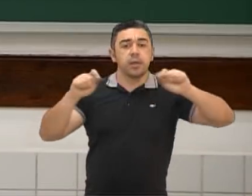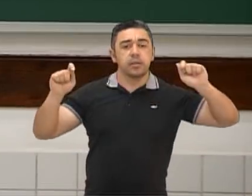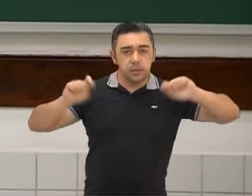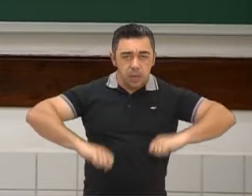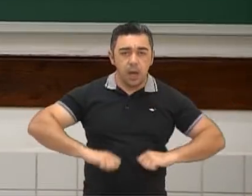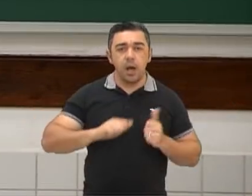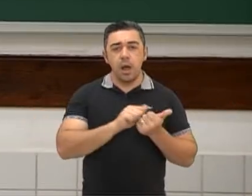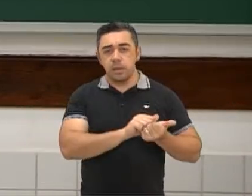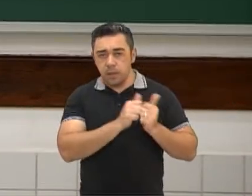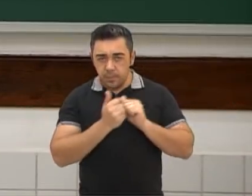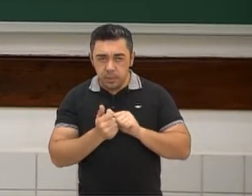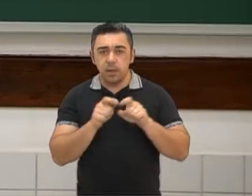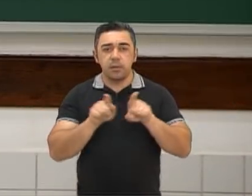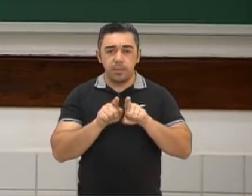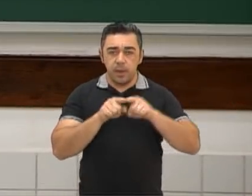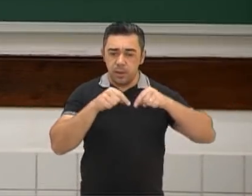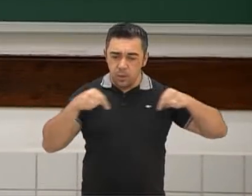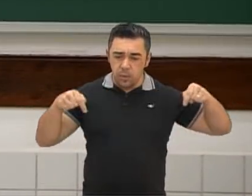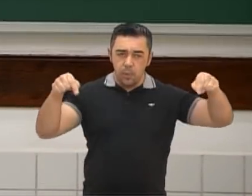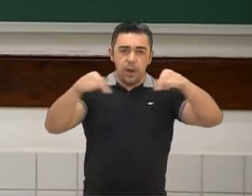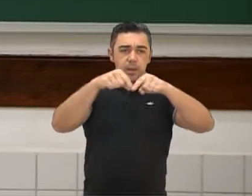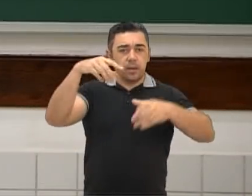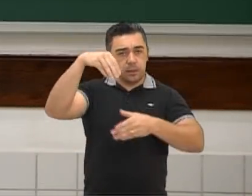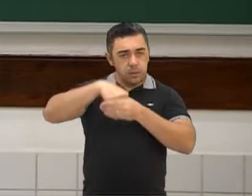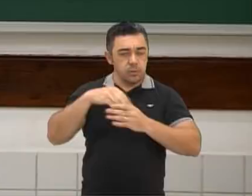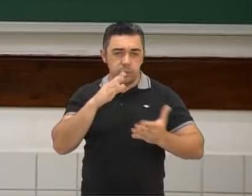bem para as nossas quadras nas escolas.